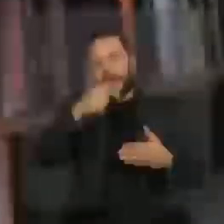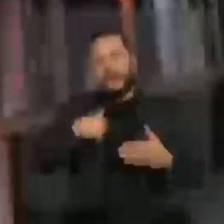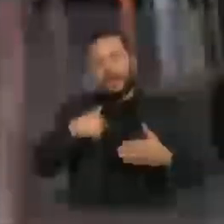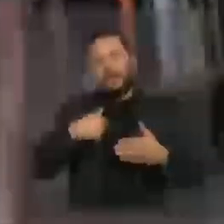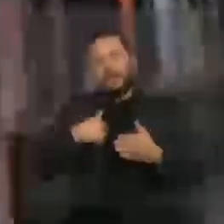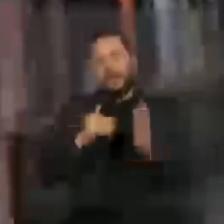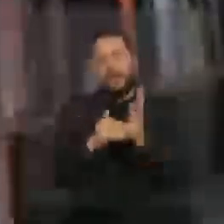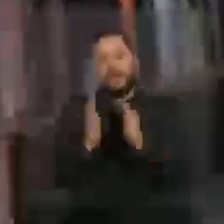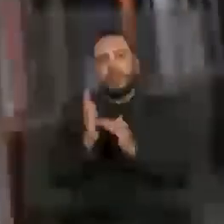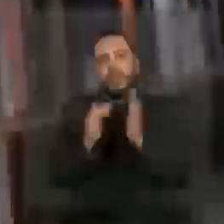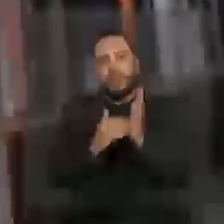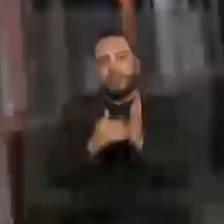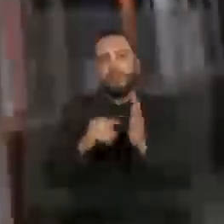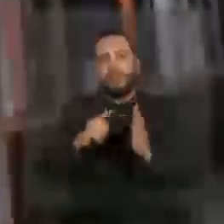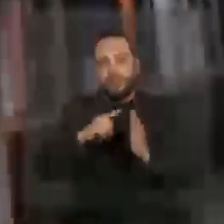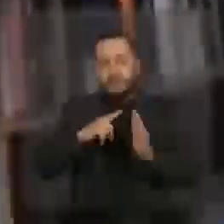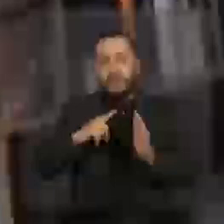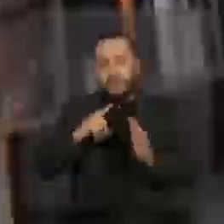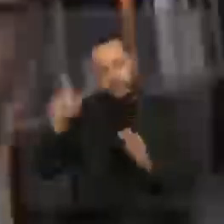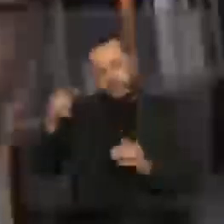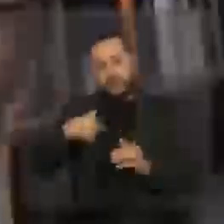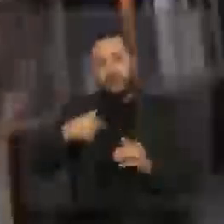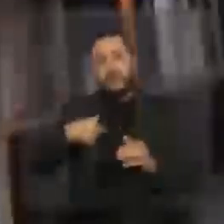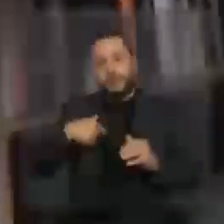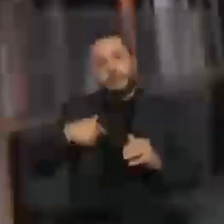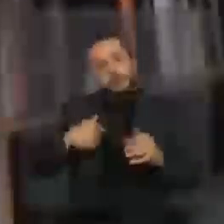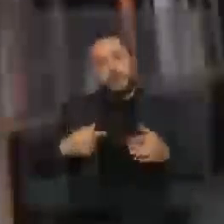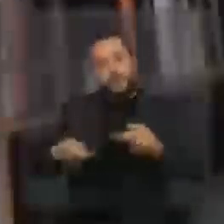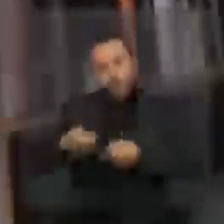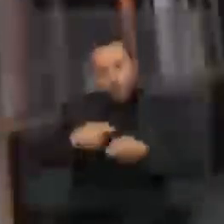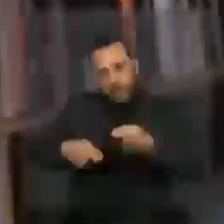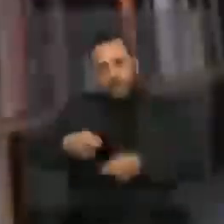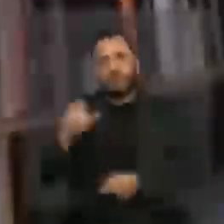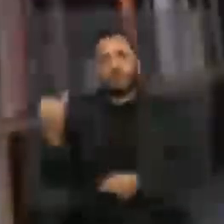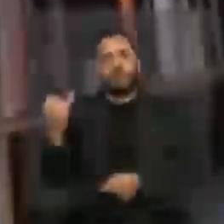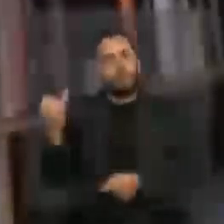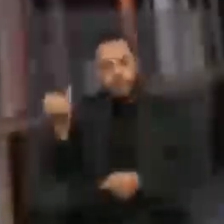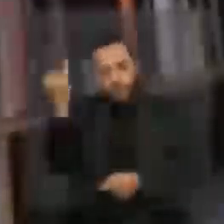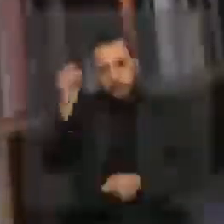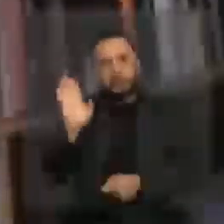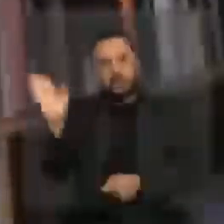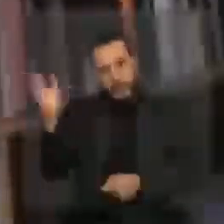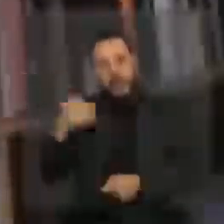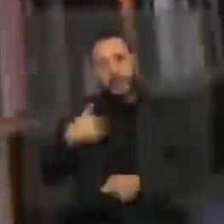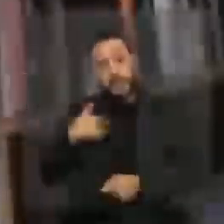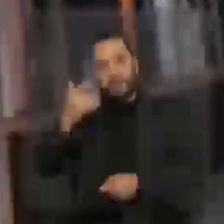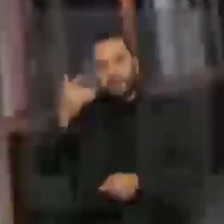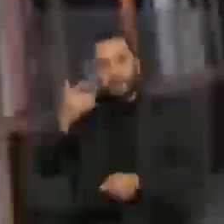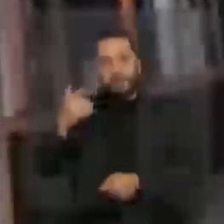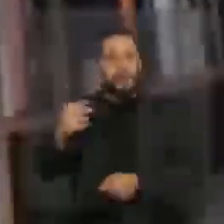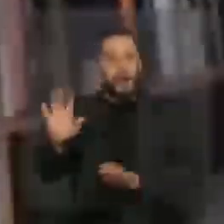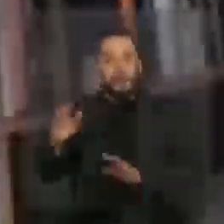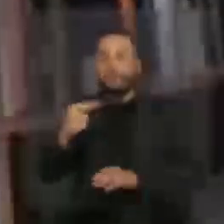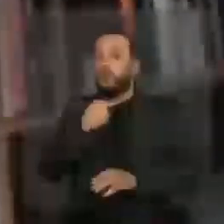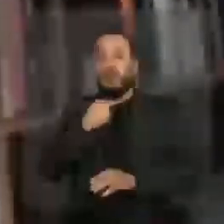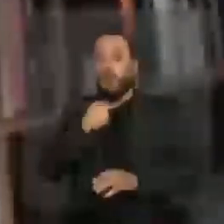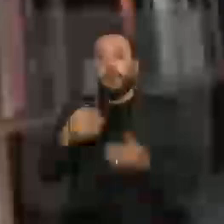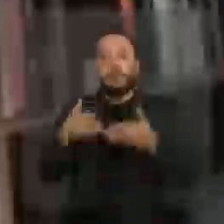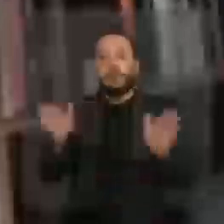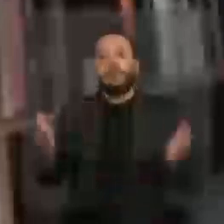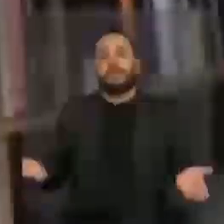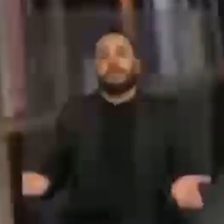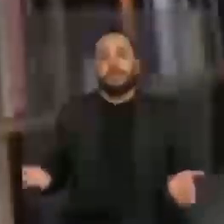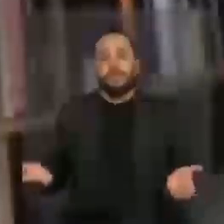tem isso, o mercado ficou aberto, porque é um serviço essencial de abastecimento, mas lá dentro tem um comércio que não pôde abrir. Então, que